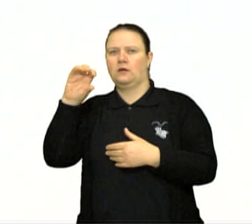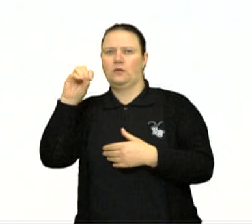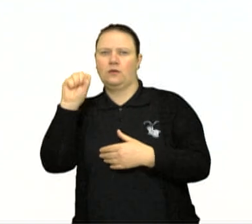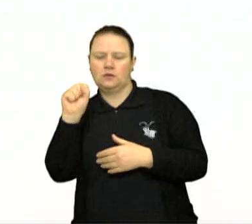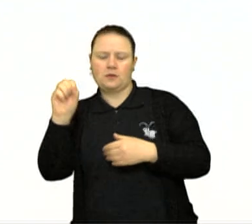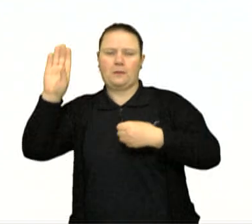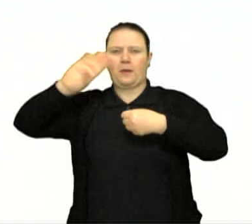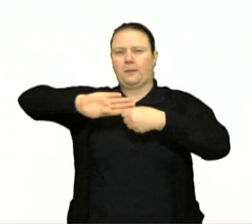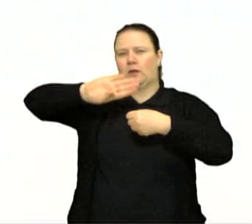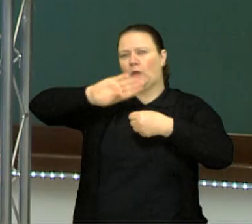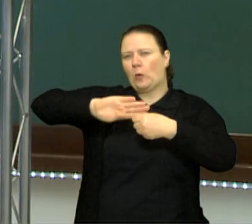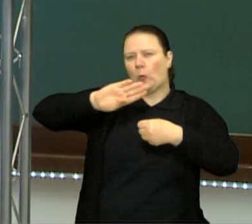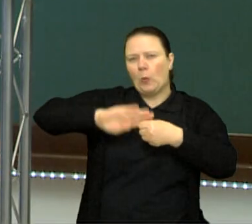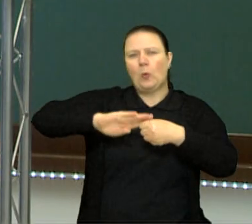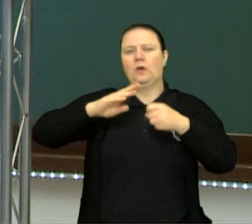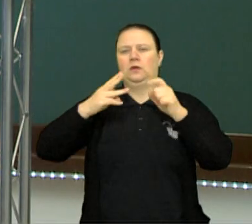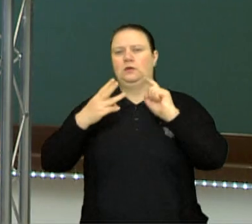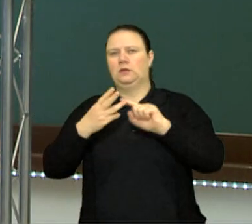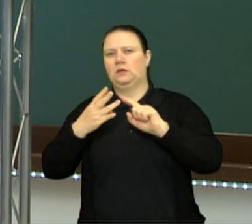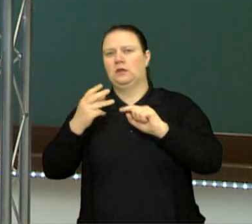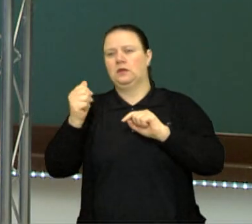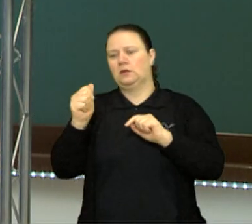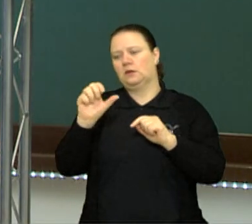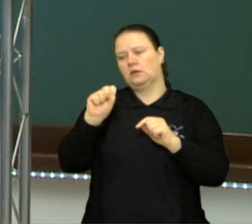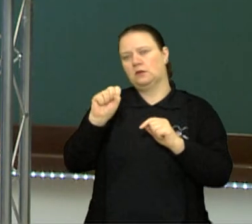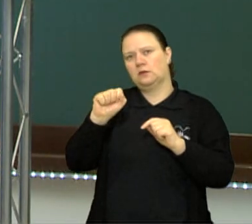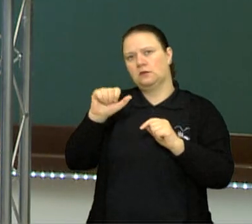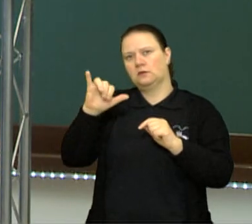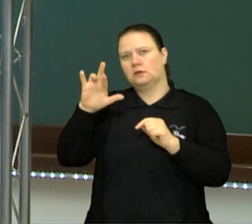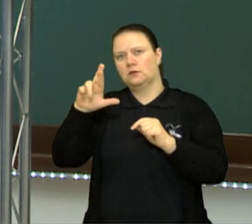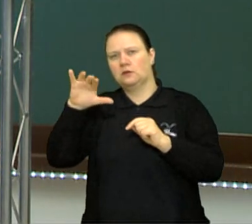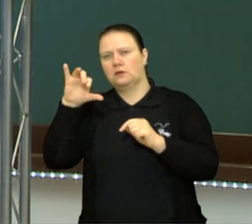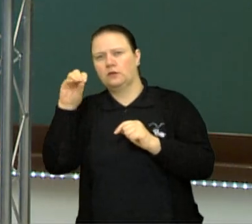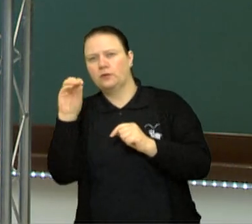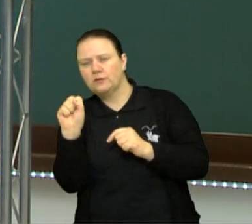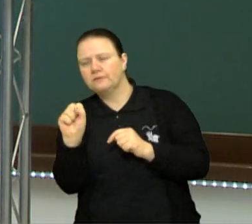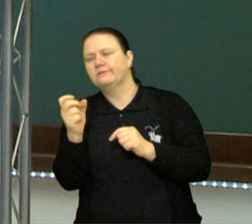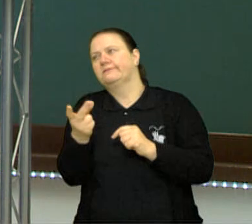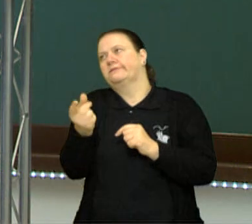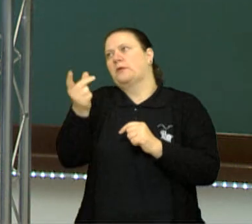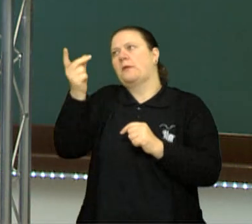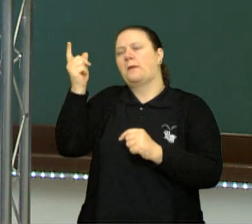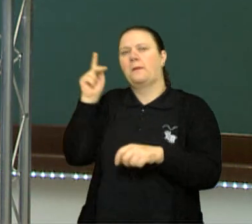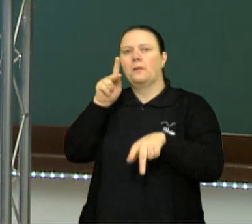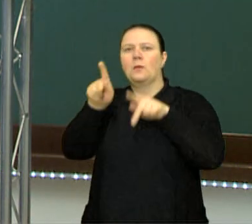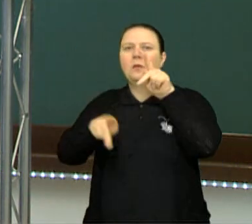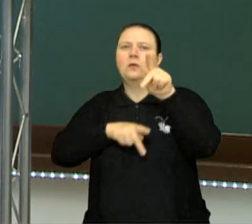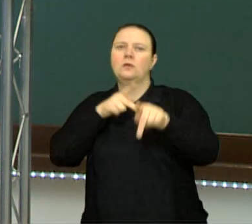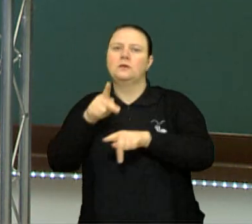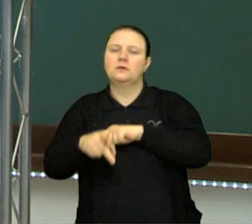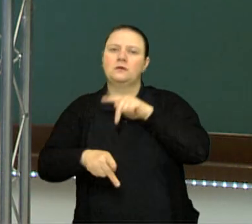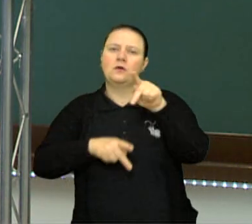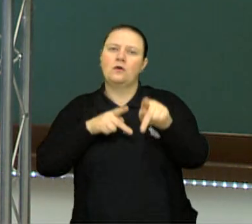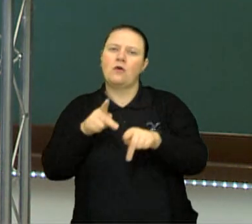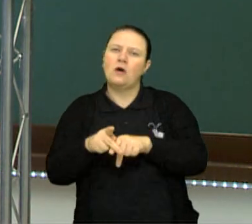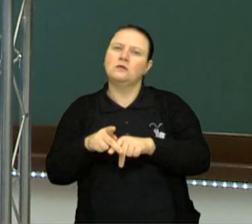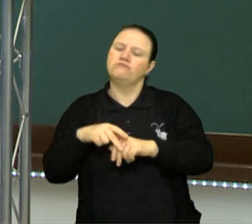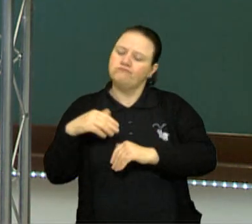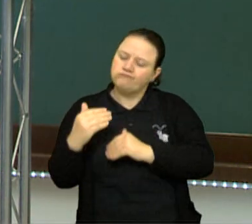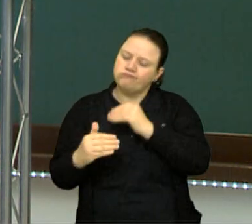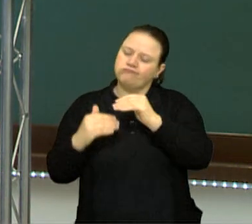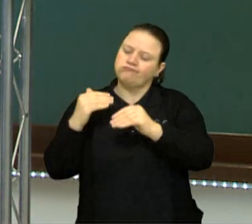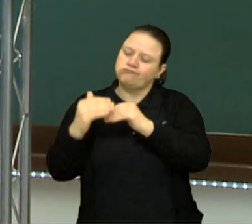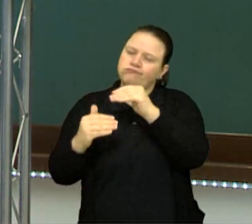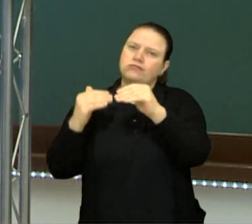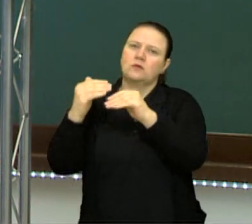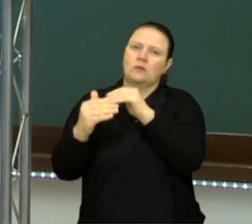vocês com certeza estudaram em história como sendo povos bem dinâmicos, bem avante no seu tempo, com grandes